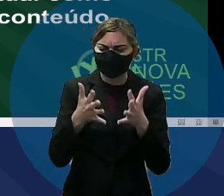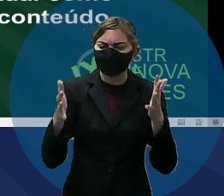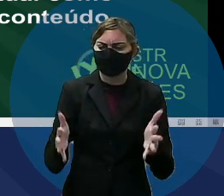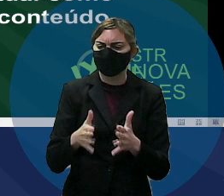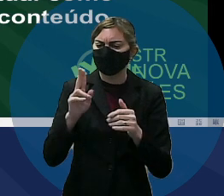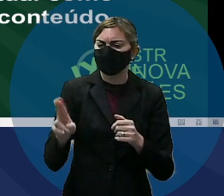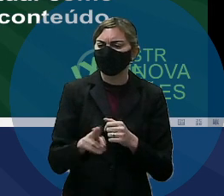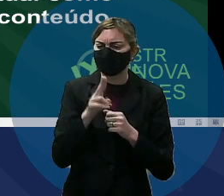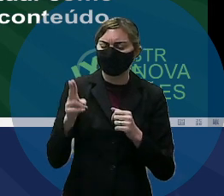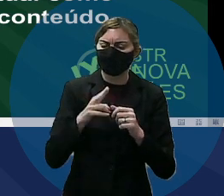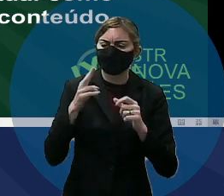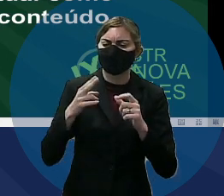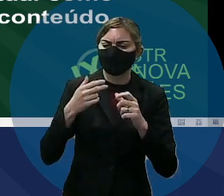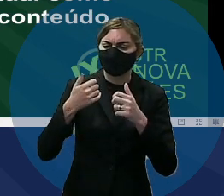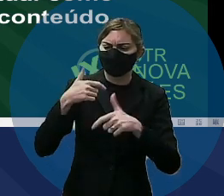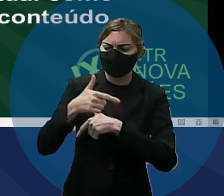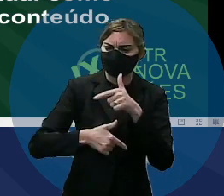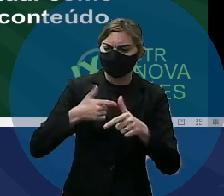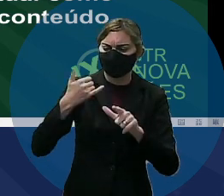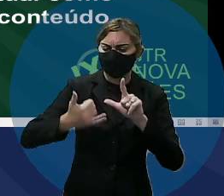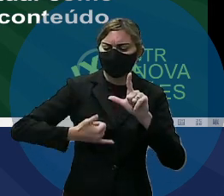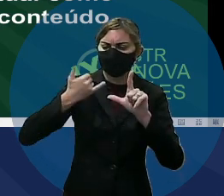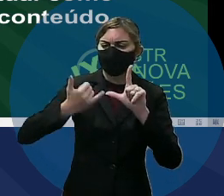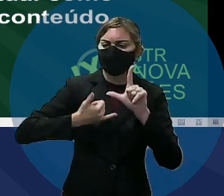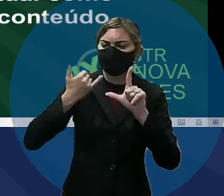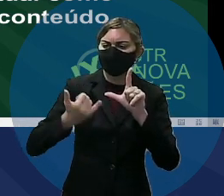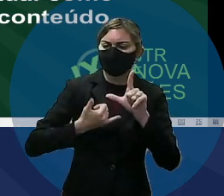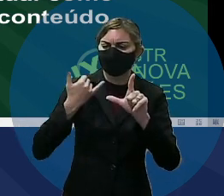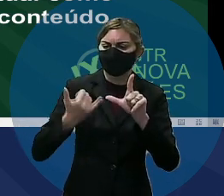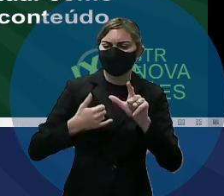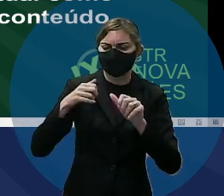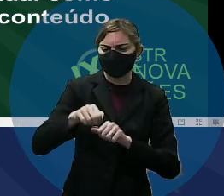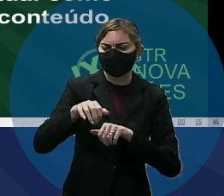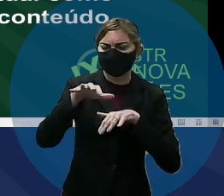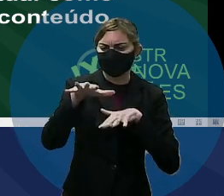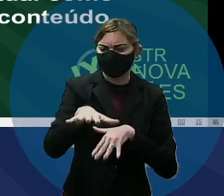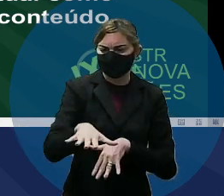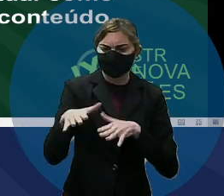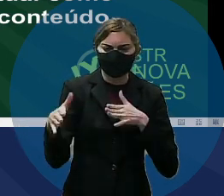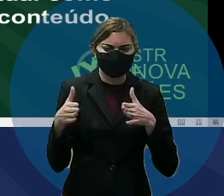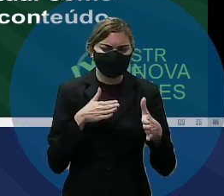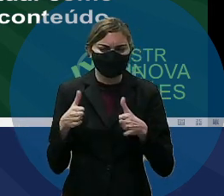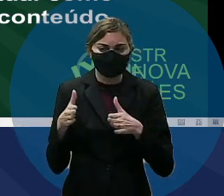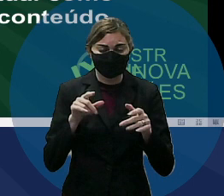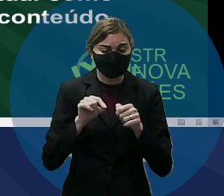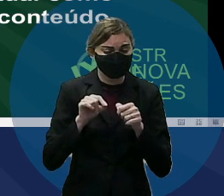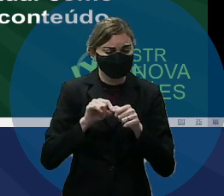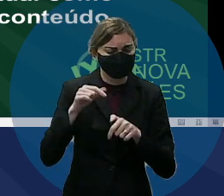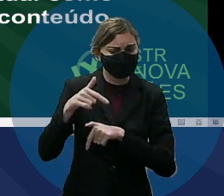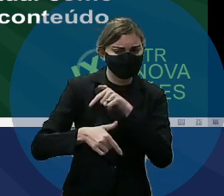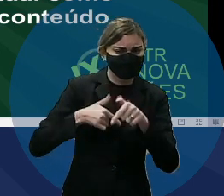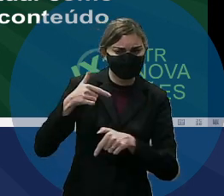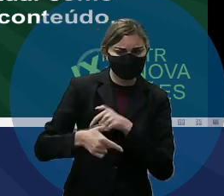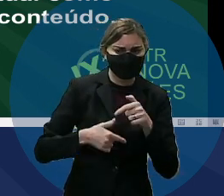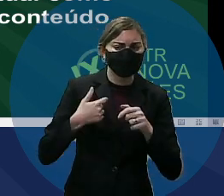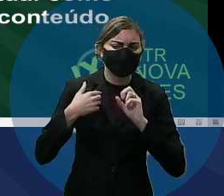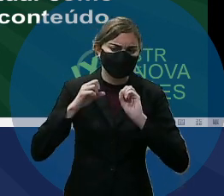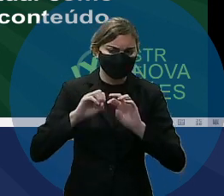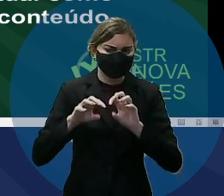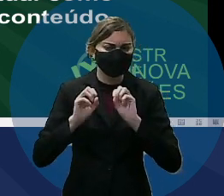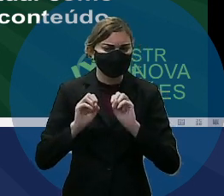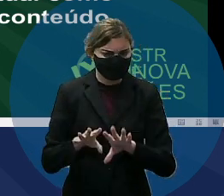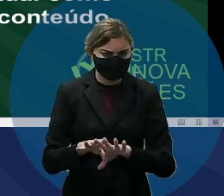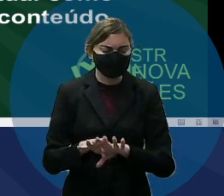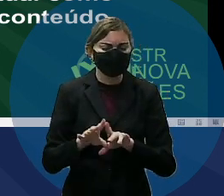atividades lúdicas de forma remota, já que durante o período que foi feito o trabalho, eu estava dando aula com